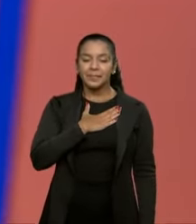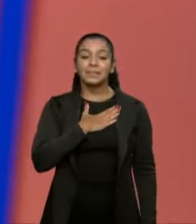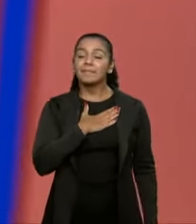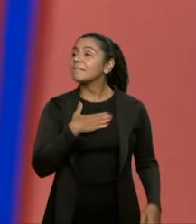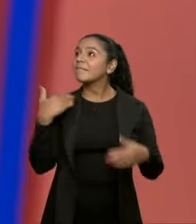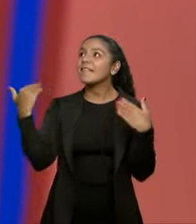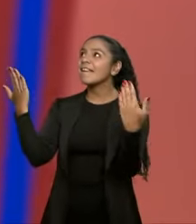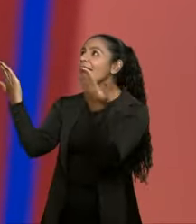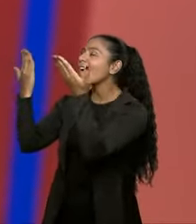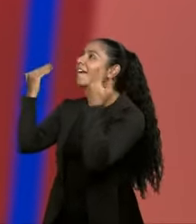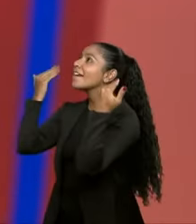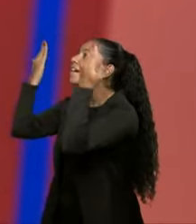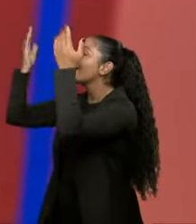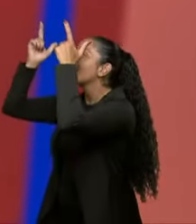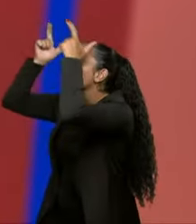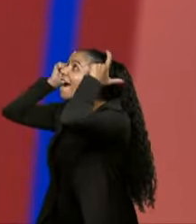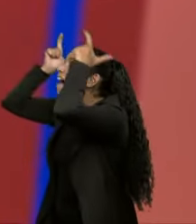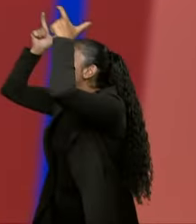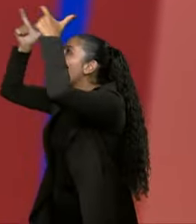Rainha dos